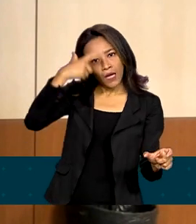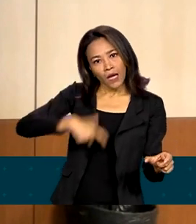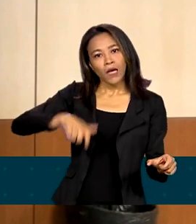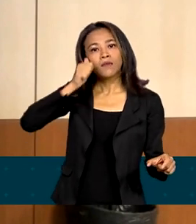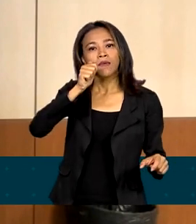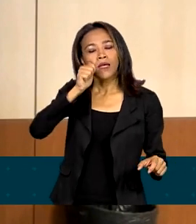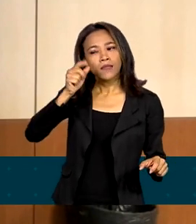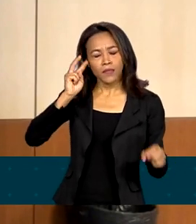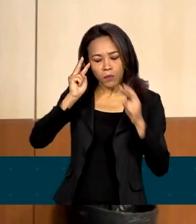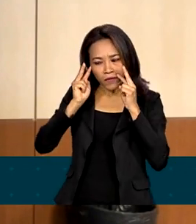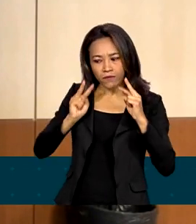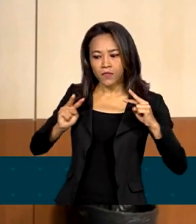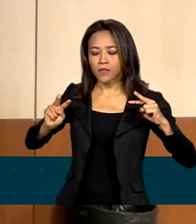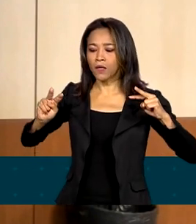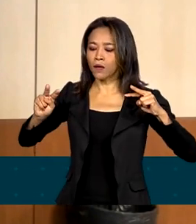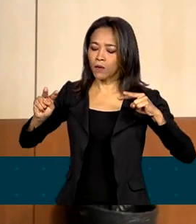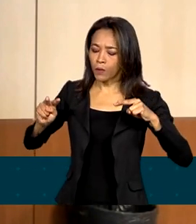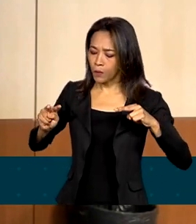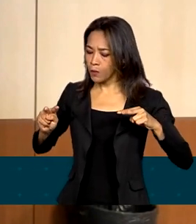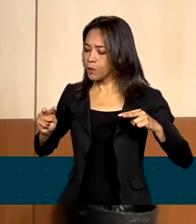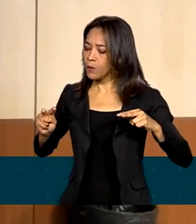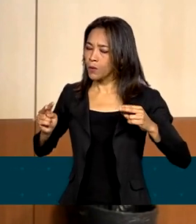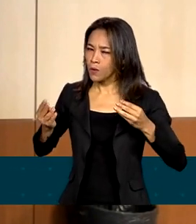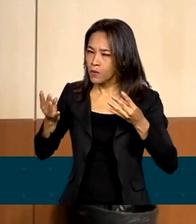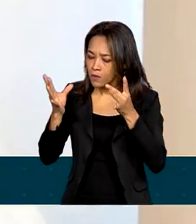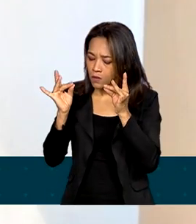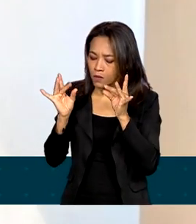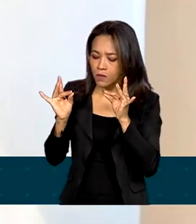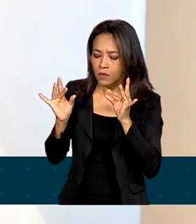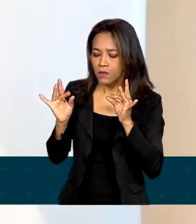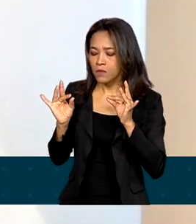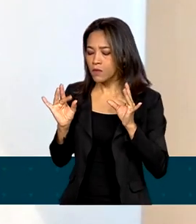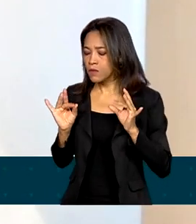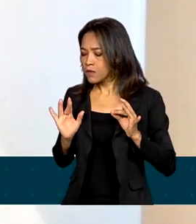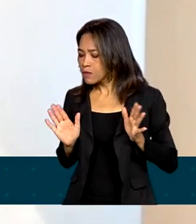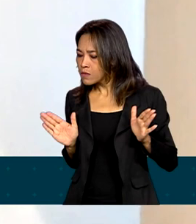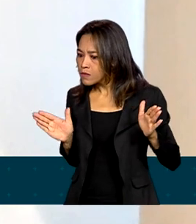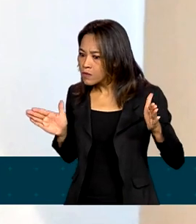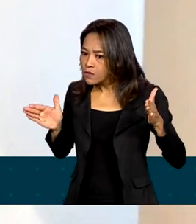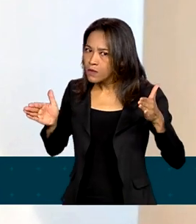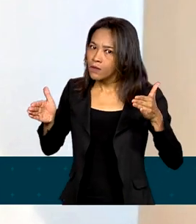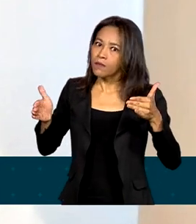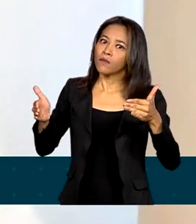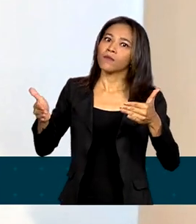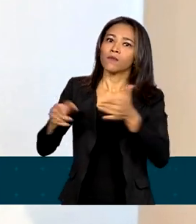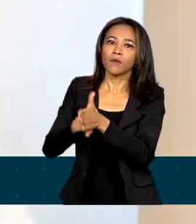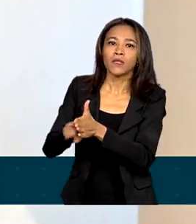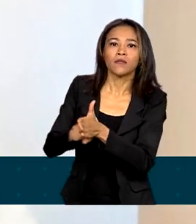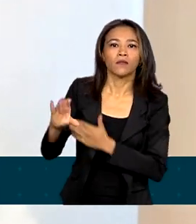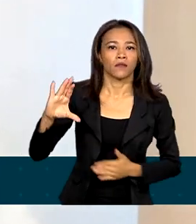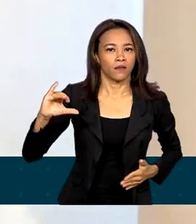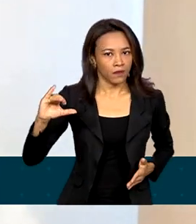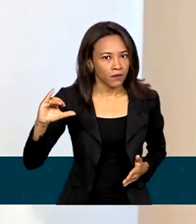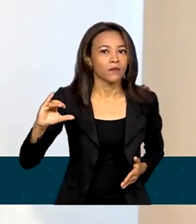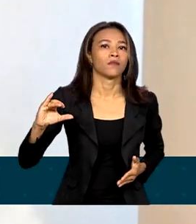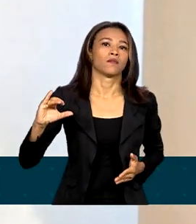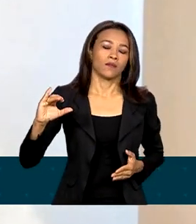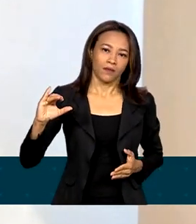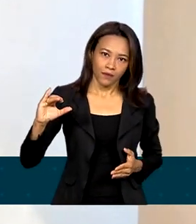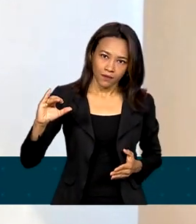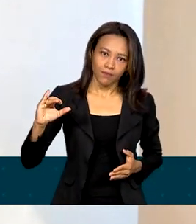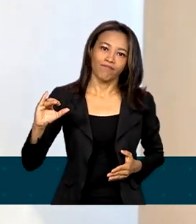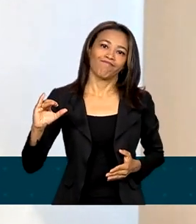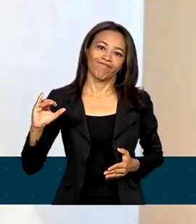visão, às vezes, mais abrangente da ciência que elas fazem num contexto